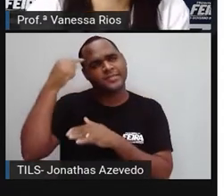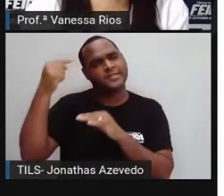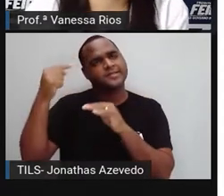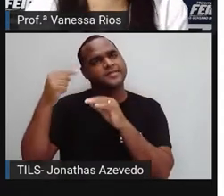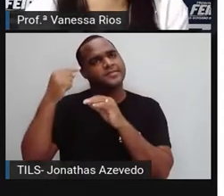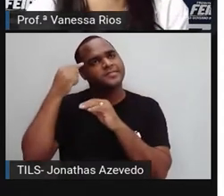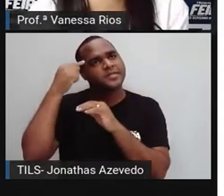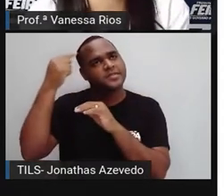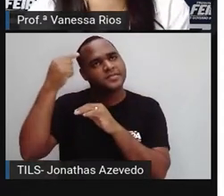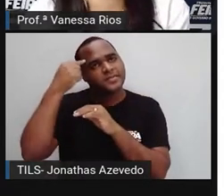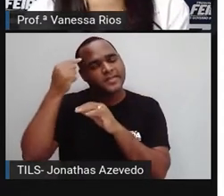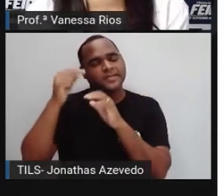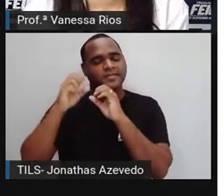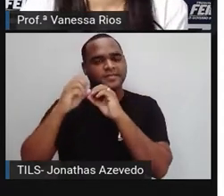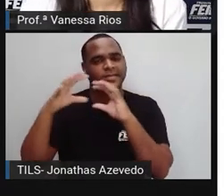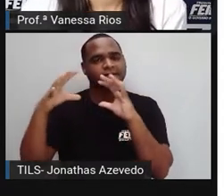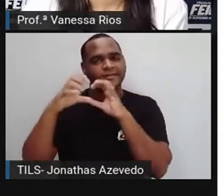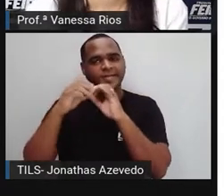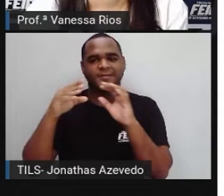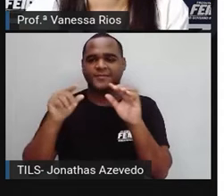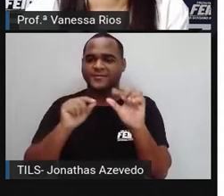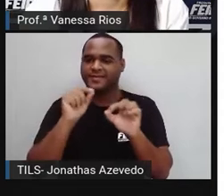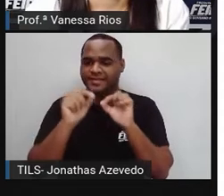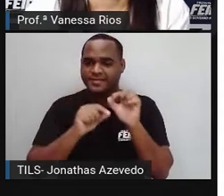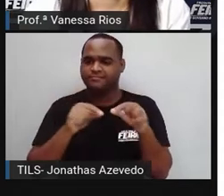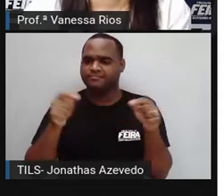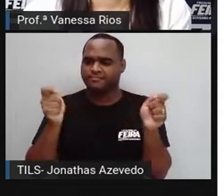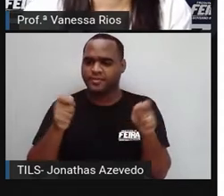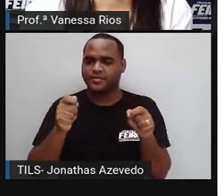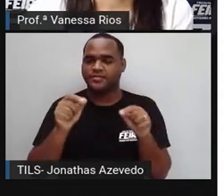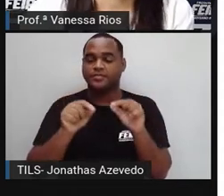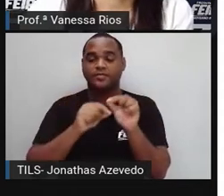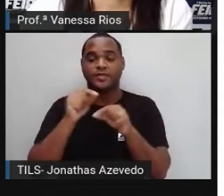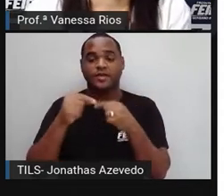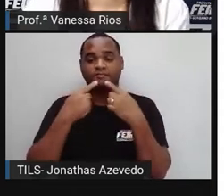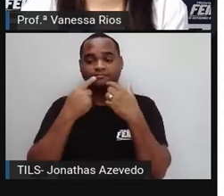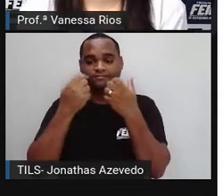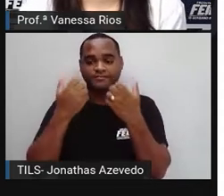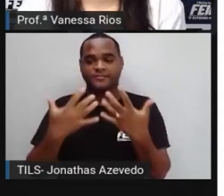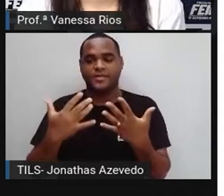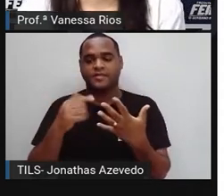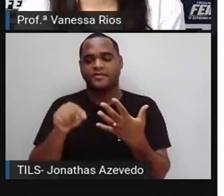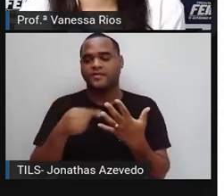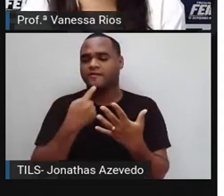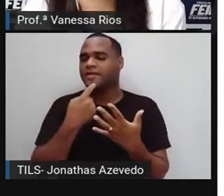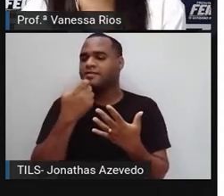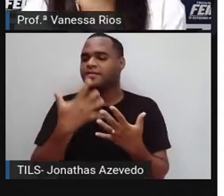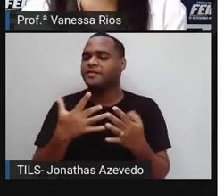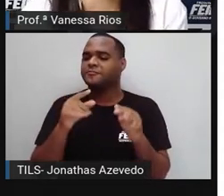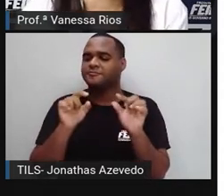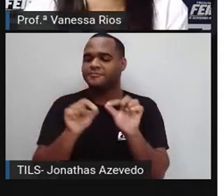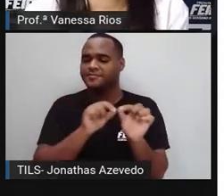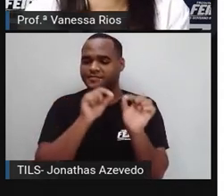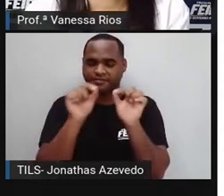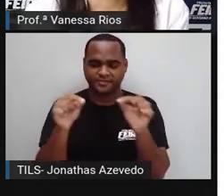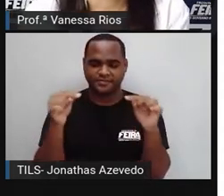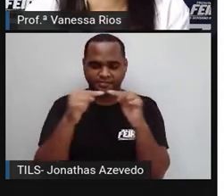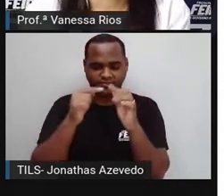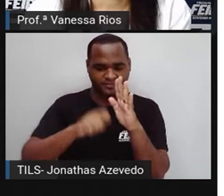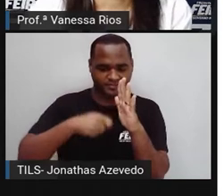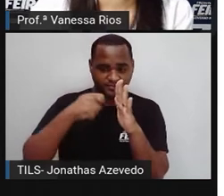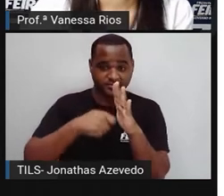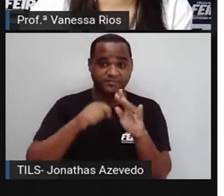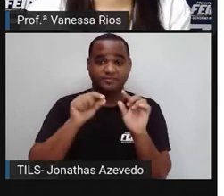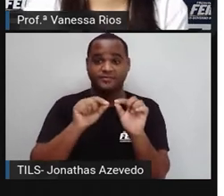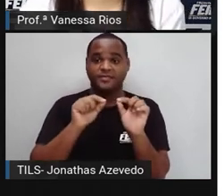Mil pensamentos sobre o que pode falar, né? O que deve ser falado esta videoaula.